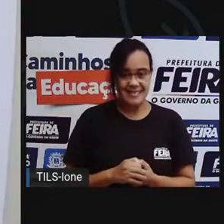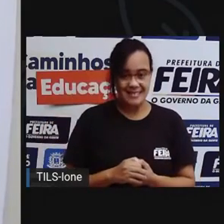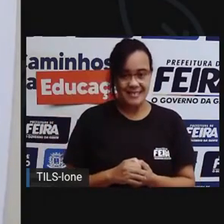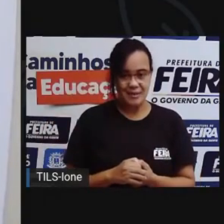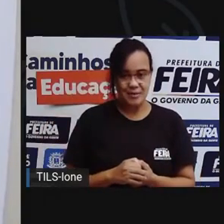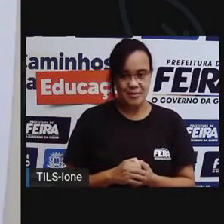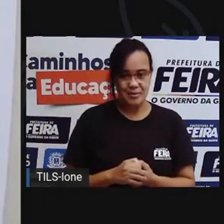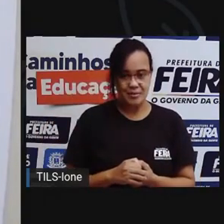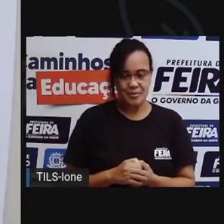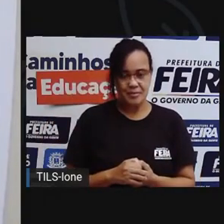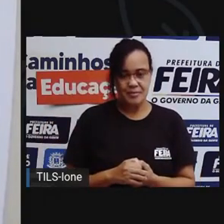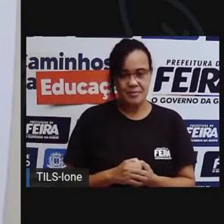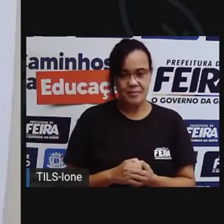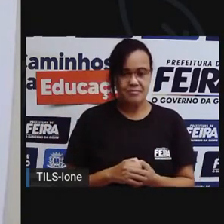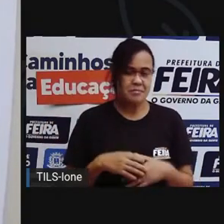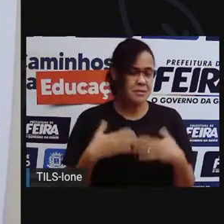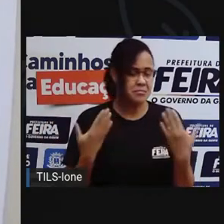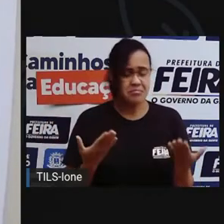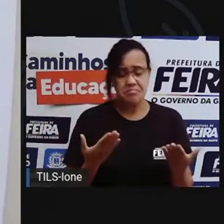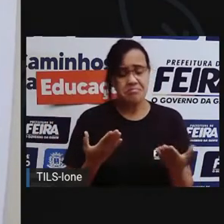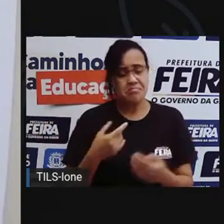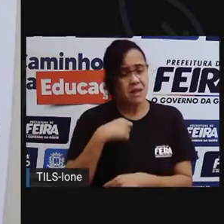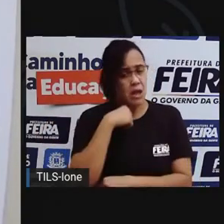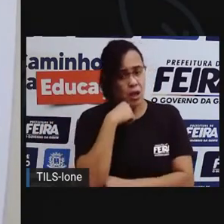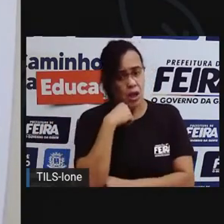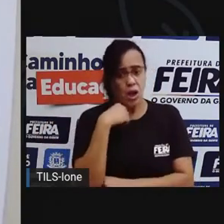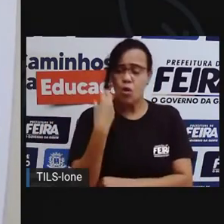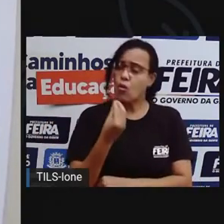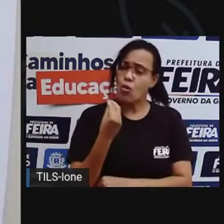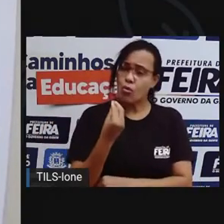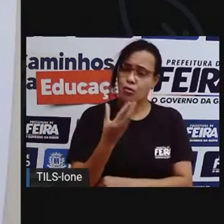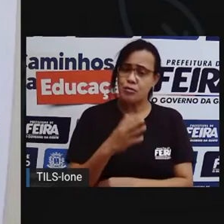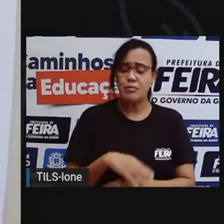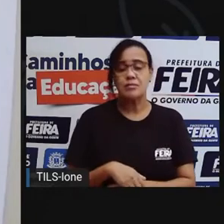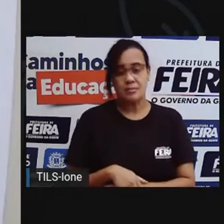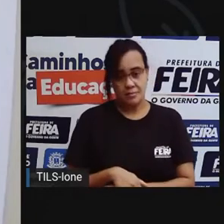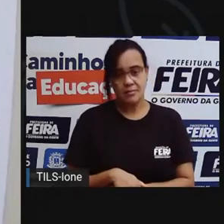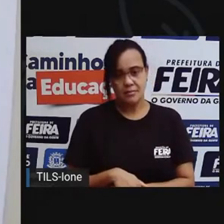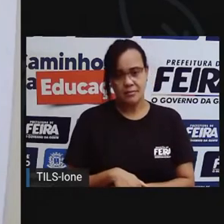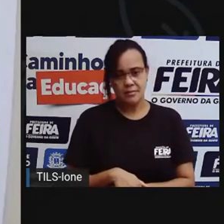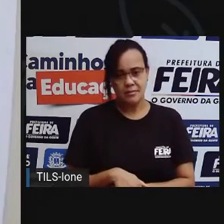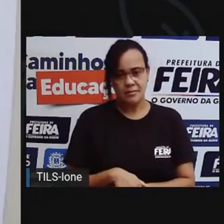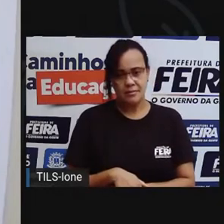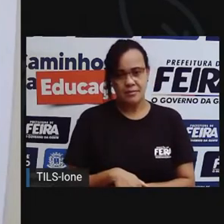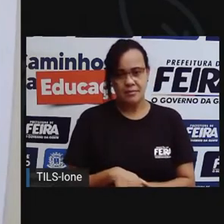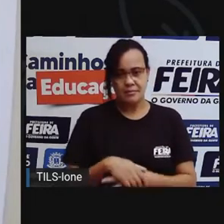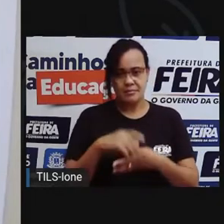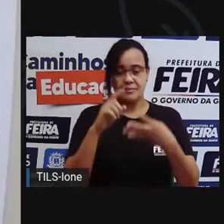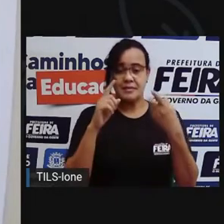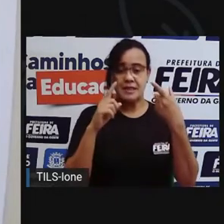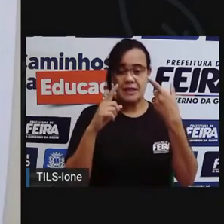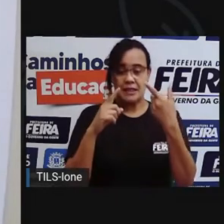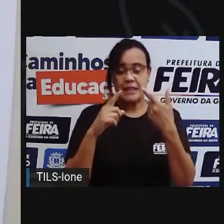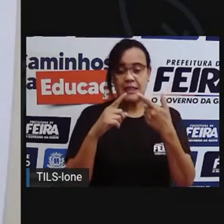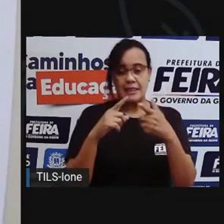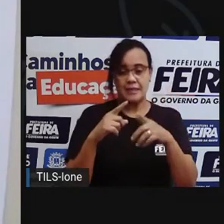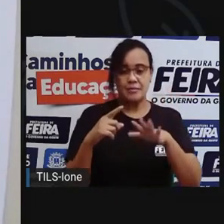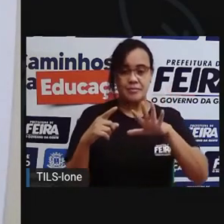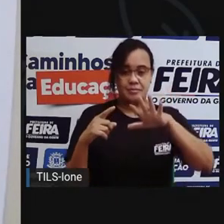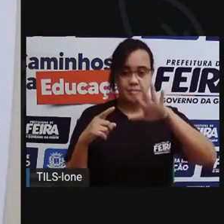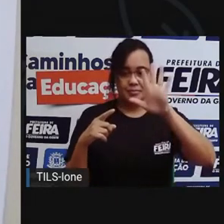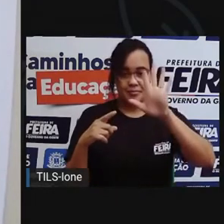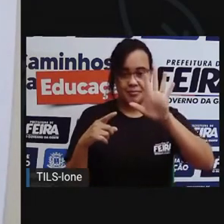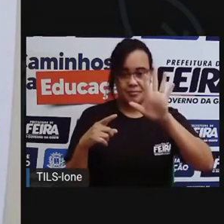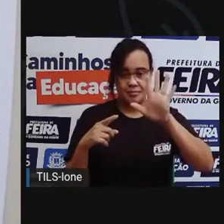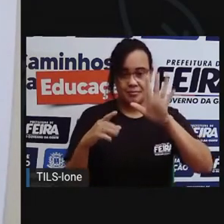de. Deixa eu pensar aqui para que vocês possam medir de casa. Vamos colocar aqui, ó, cinco dedinhos. Coloca uma mão